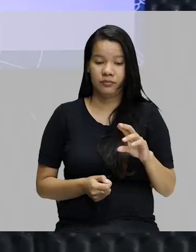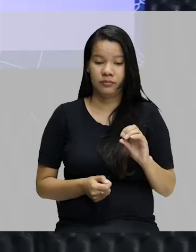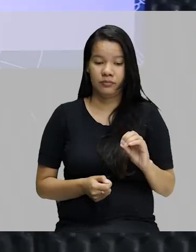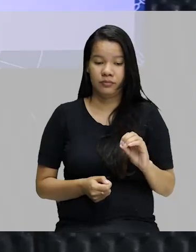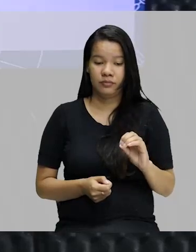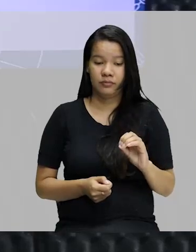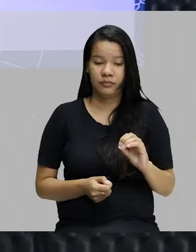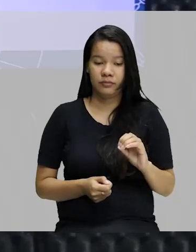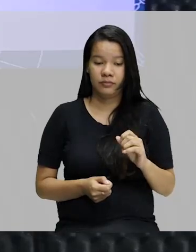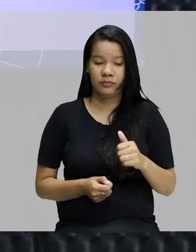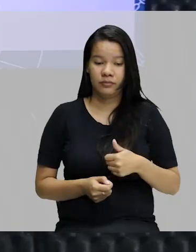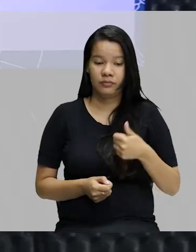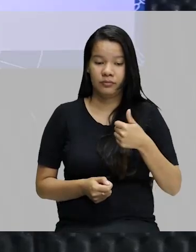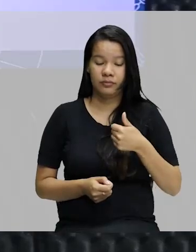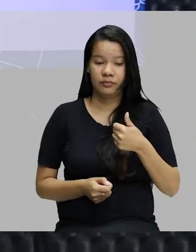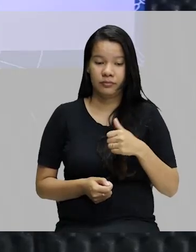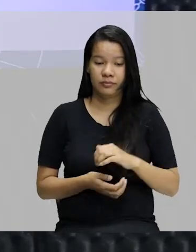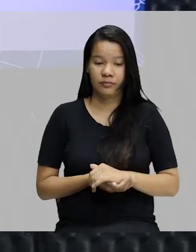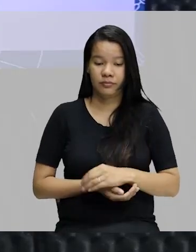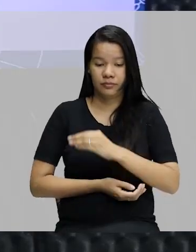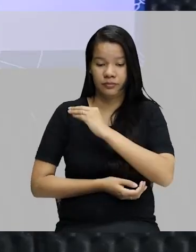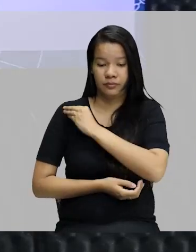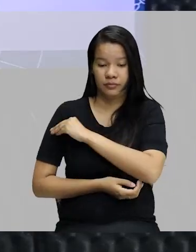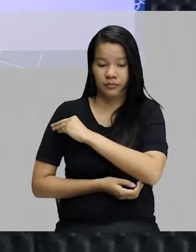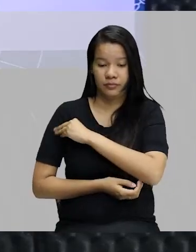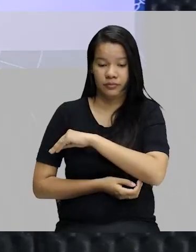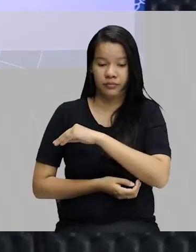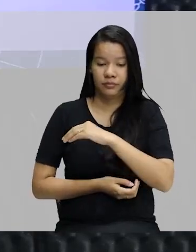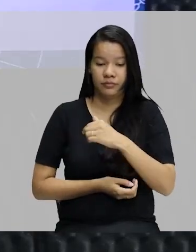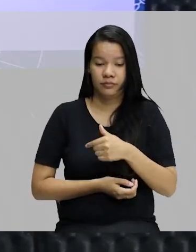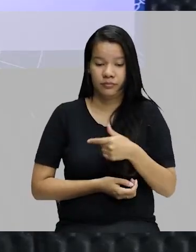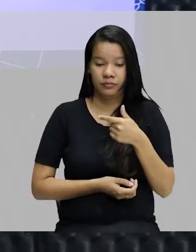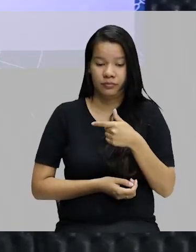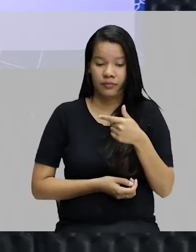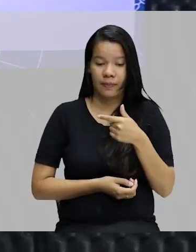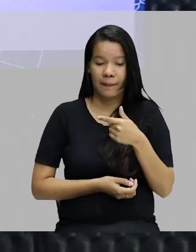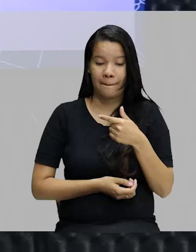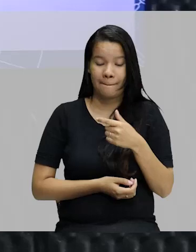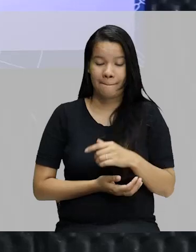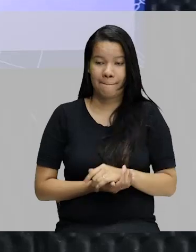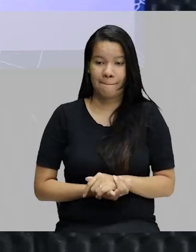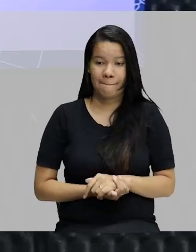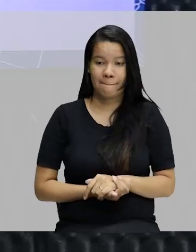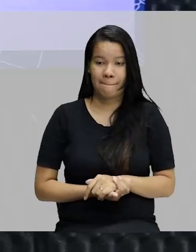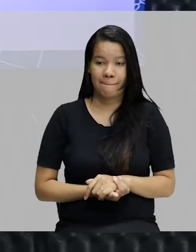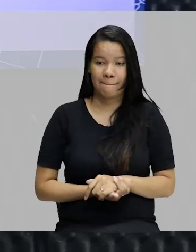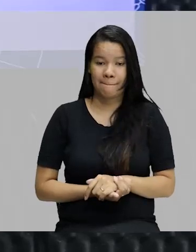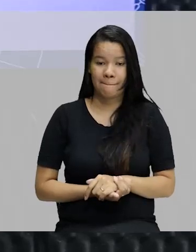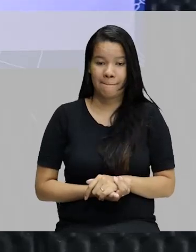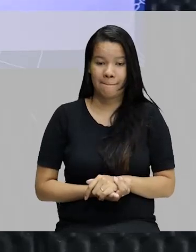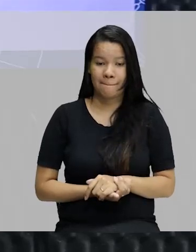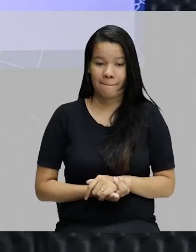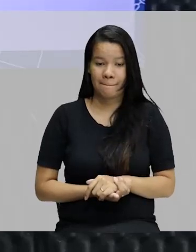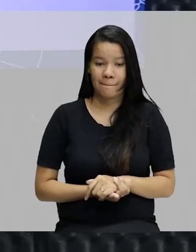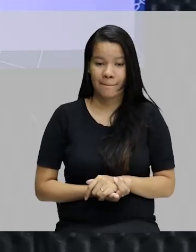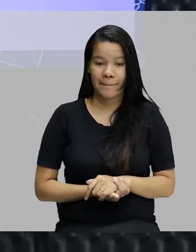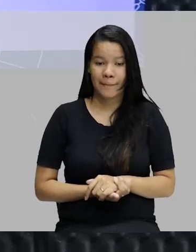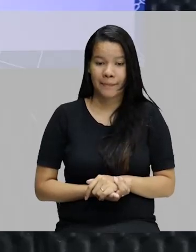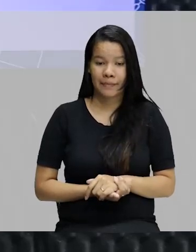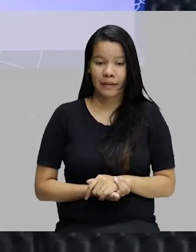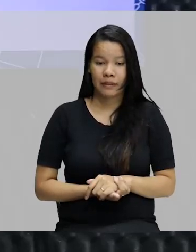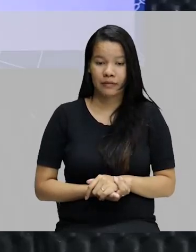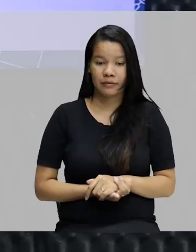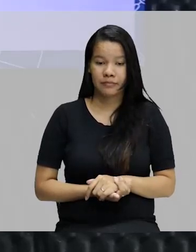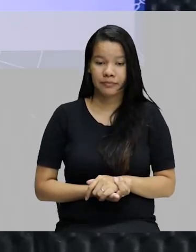um carbono primário. O álcool pode ser um álcool secundário, se o carbono que tem hidroxila for